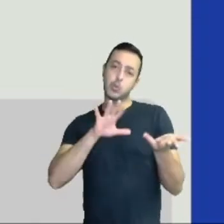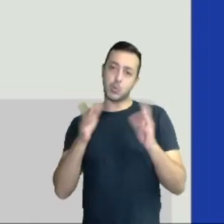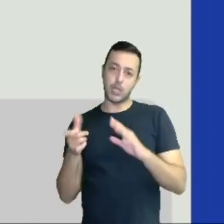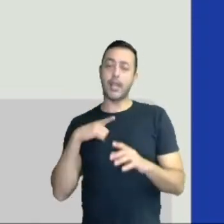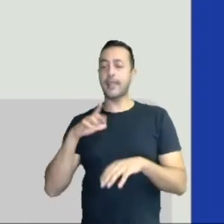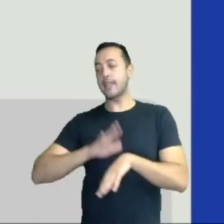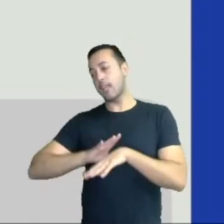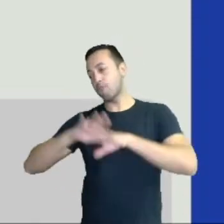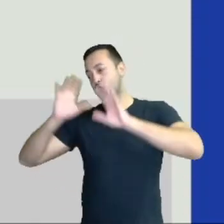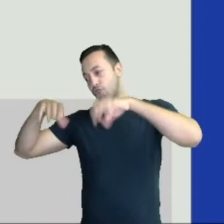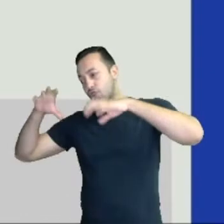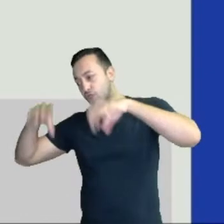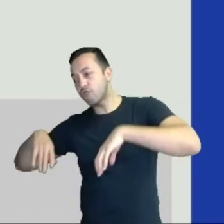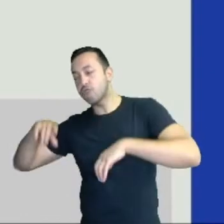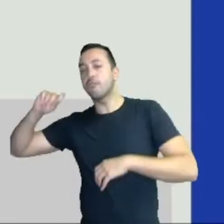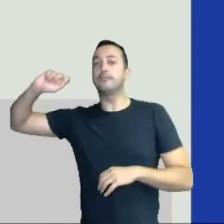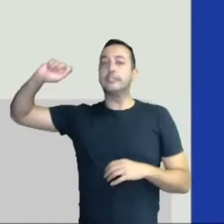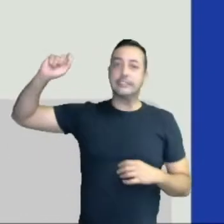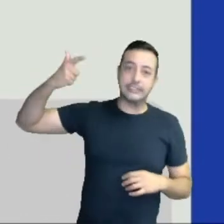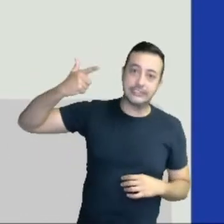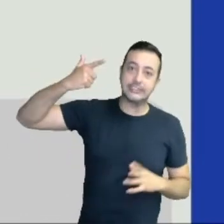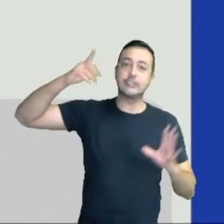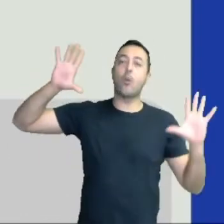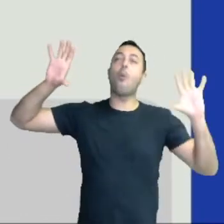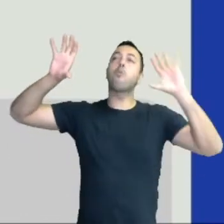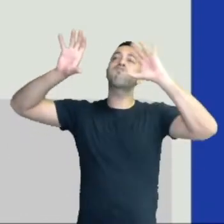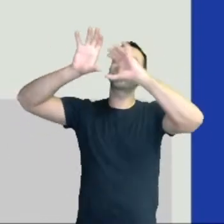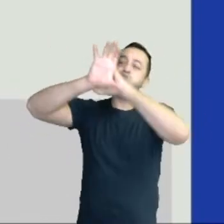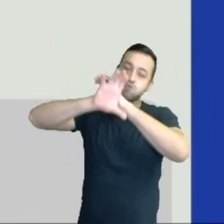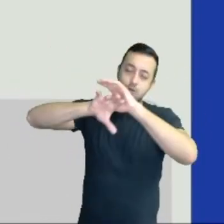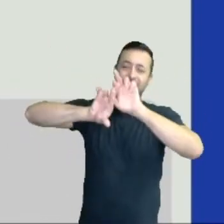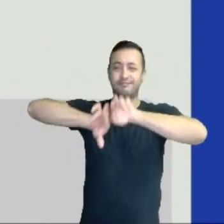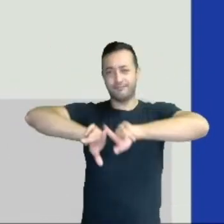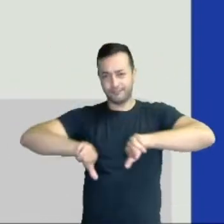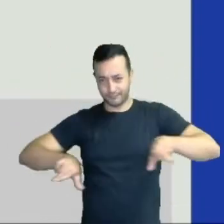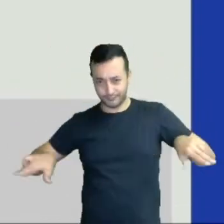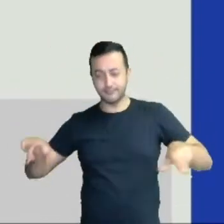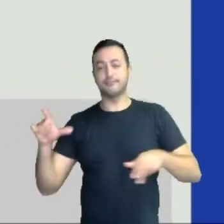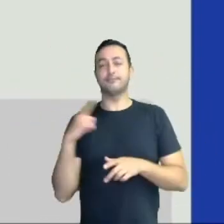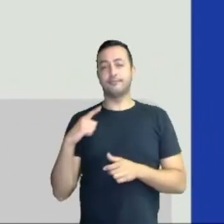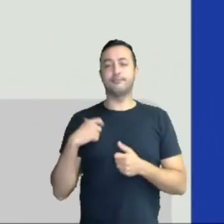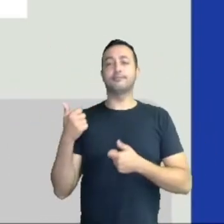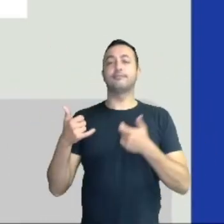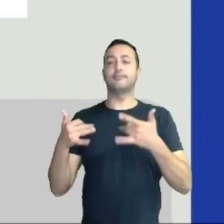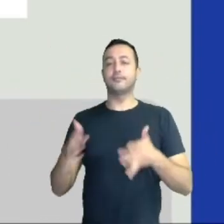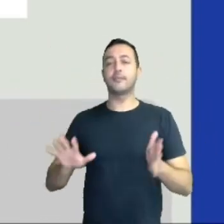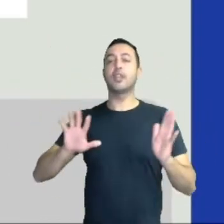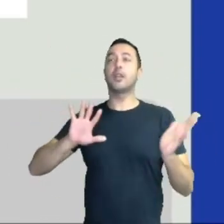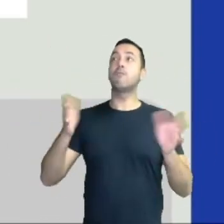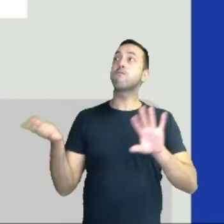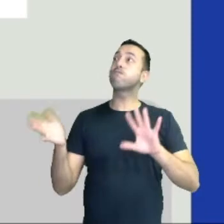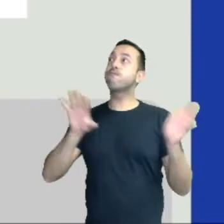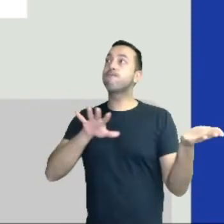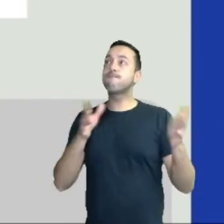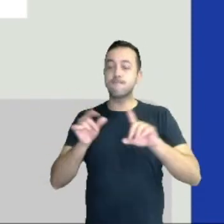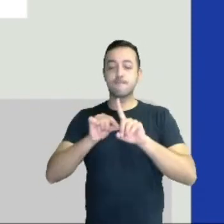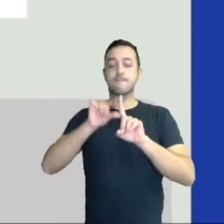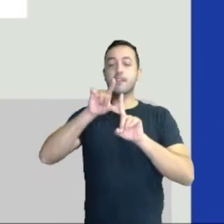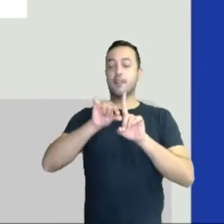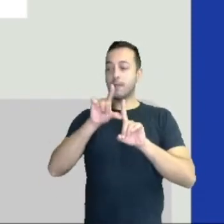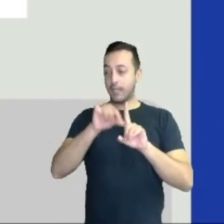um tempo chuvoso, ensolarado, nublado, enfim, falamos sobre clima e